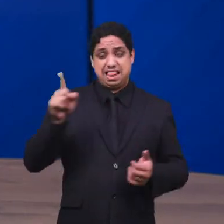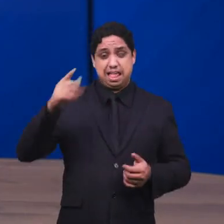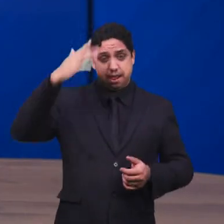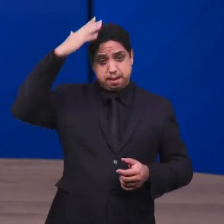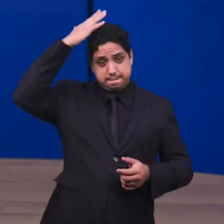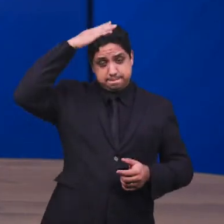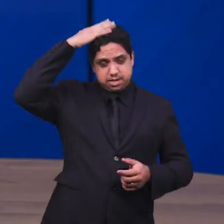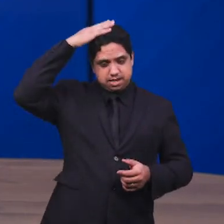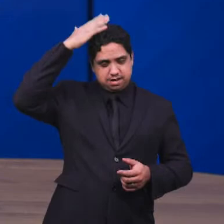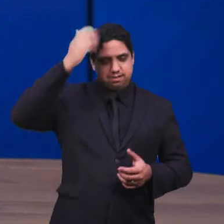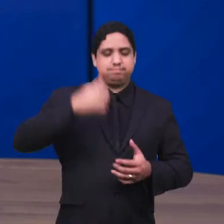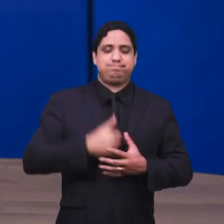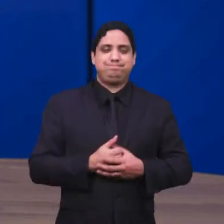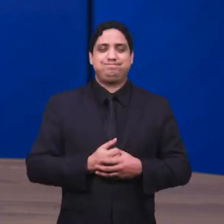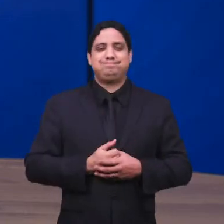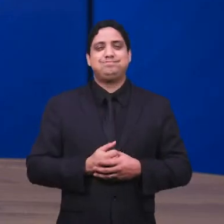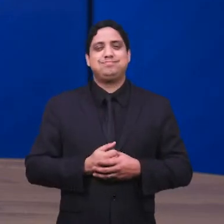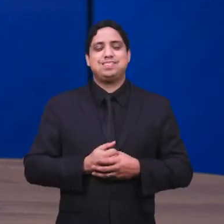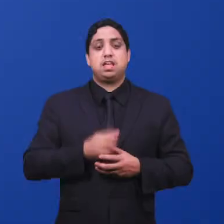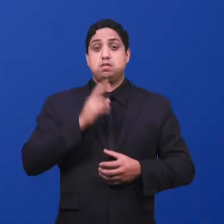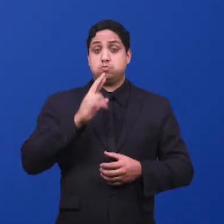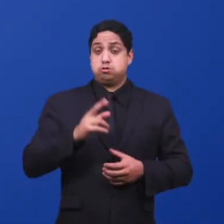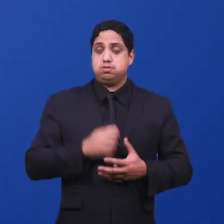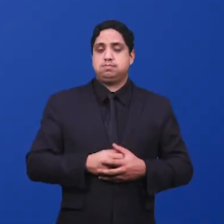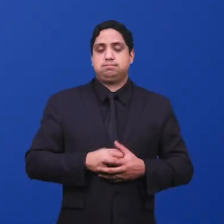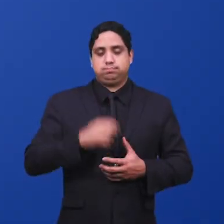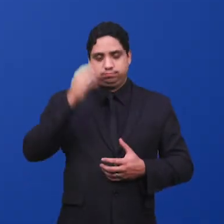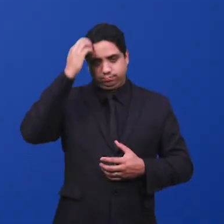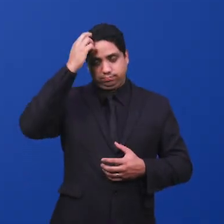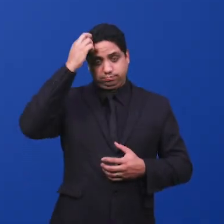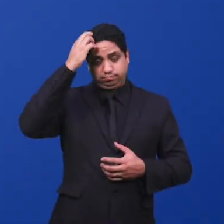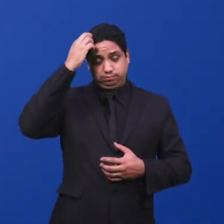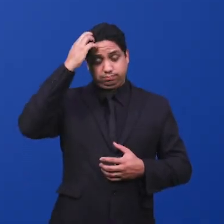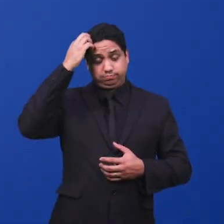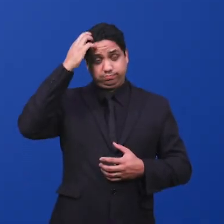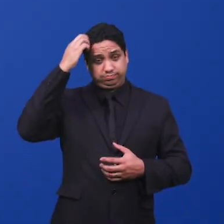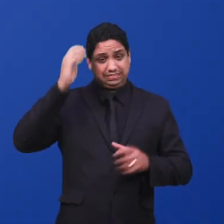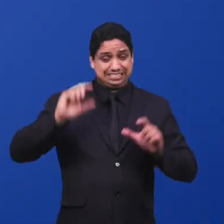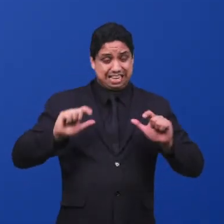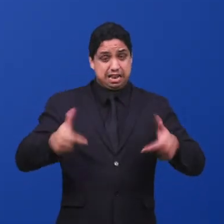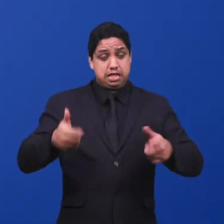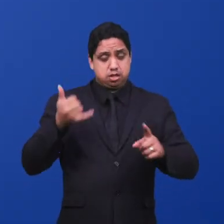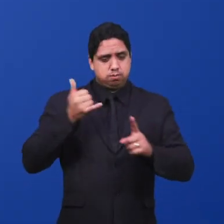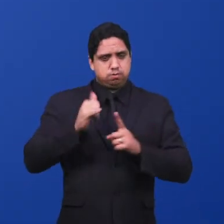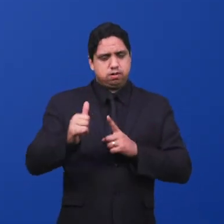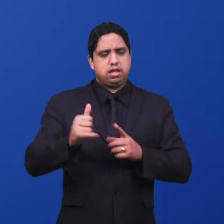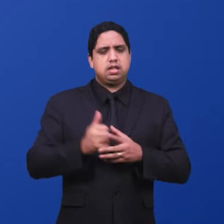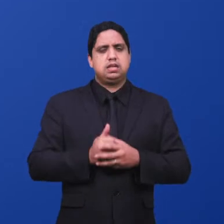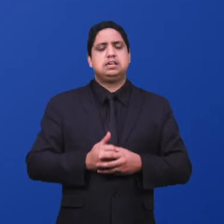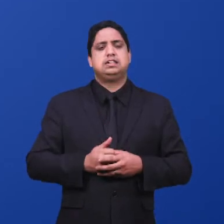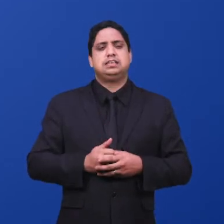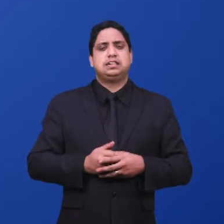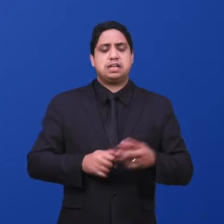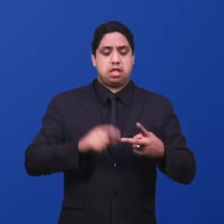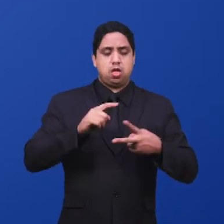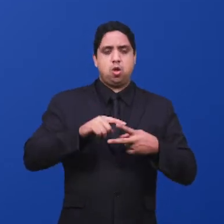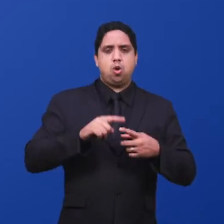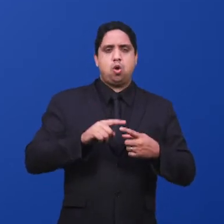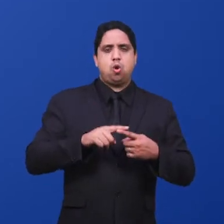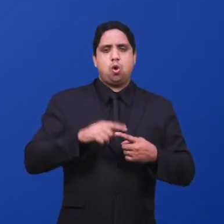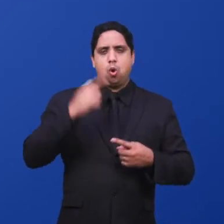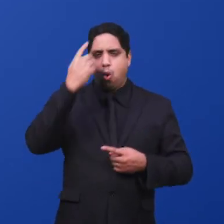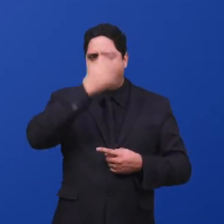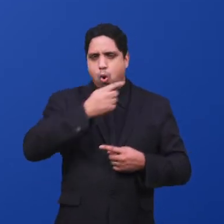Campina Grande do Sul, no estado do Paraná. Vamos à resposta. Fazendo a aplicação profética das seguintes expressões, as suas faces são como um canteiro